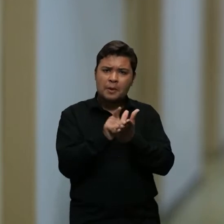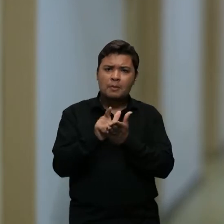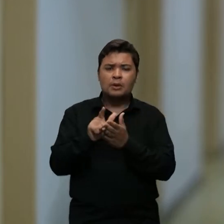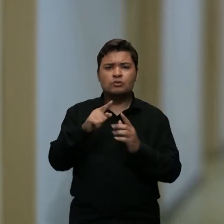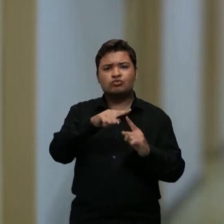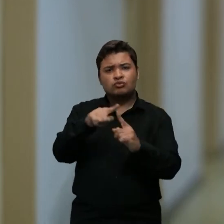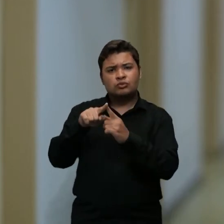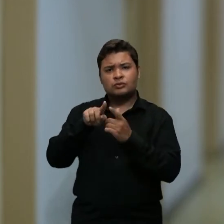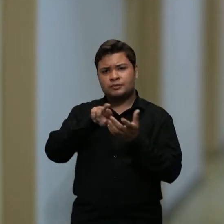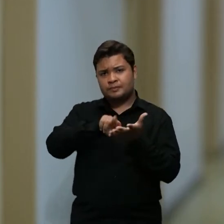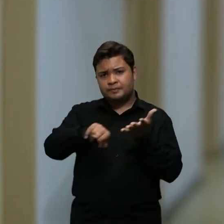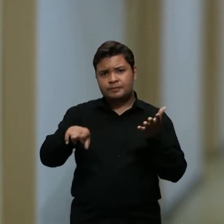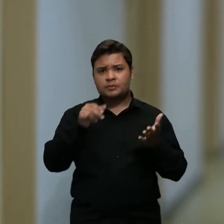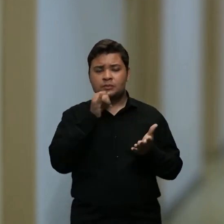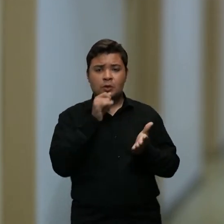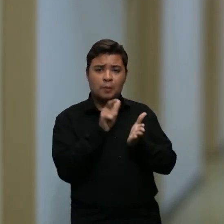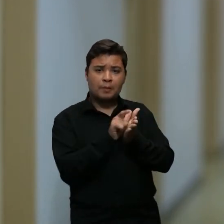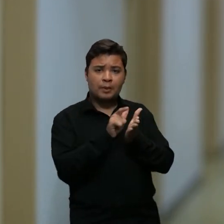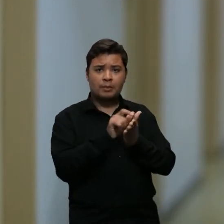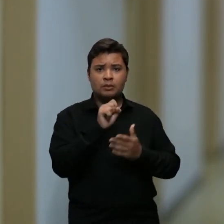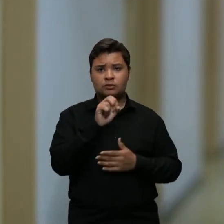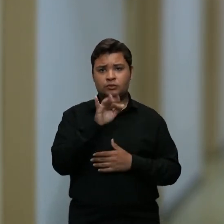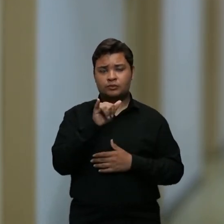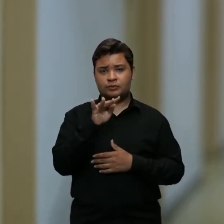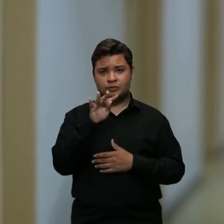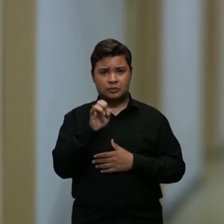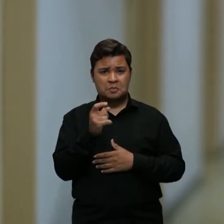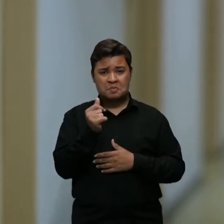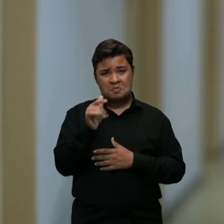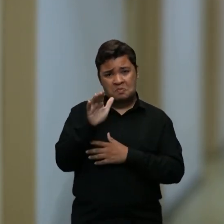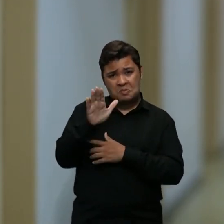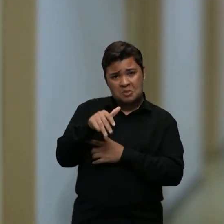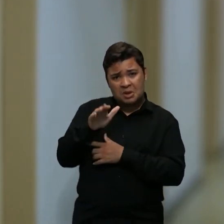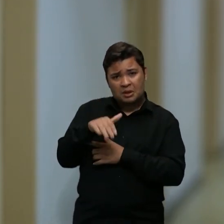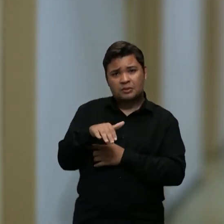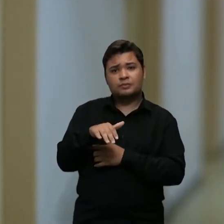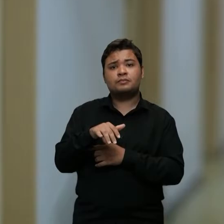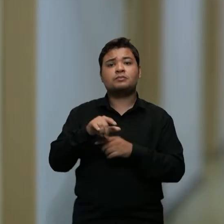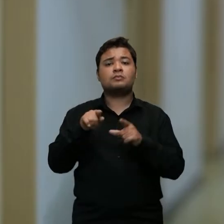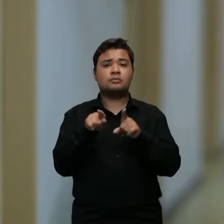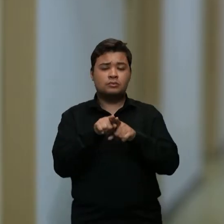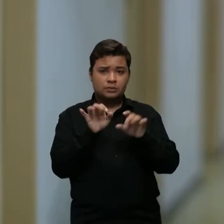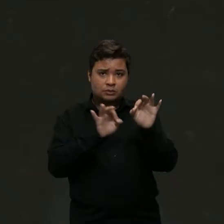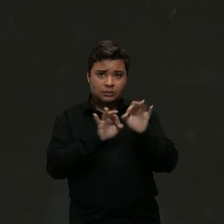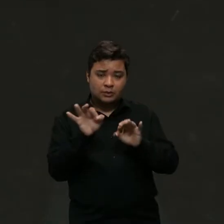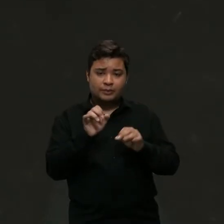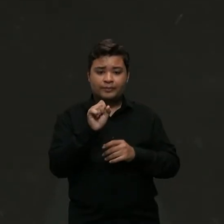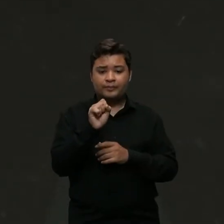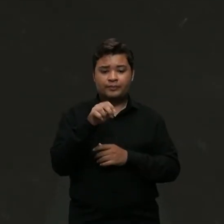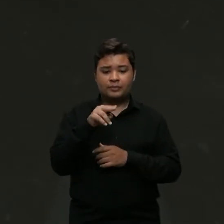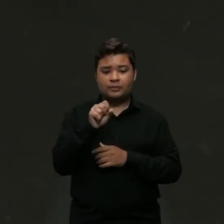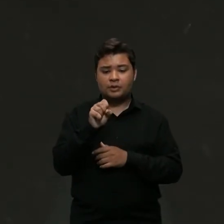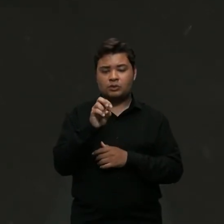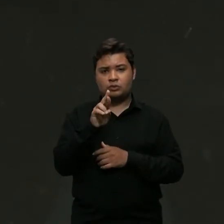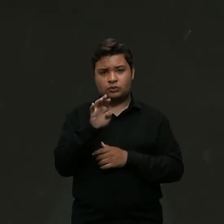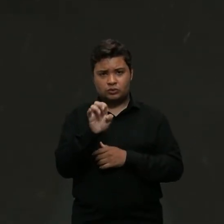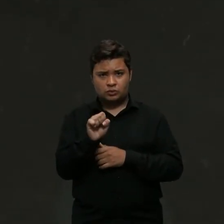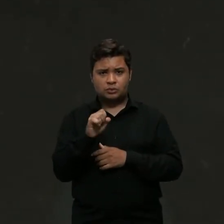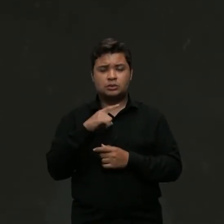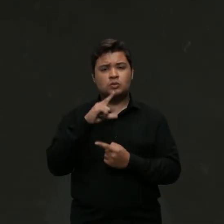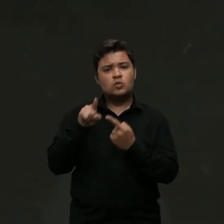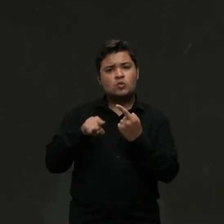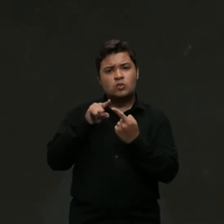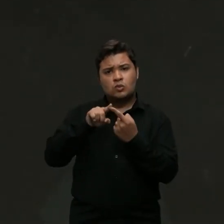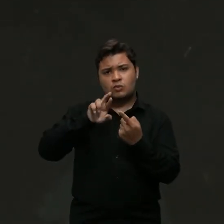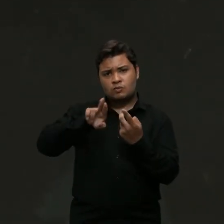A gente consegue comprar papel sulfite, por exemplo, a um custo muito baixo. A gente começou a desenvolver sensores para diferentes finalidades. E,